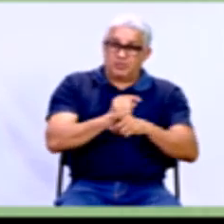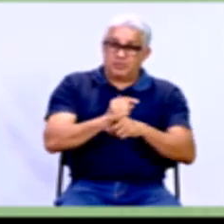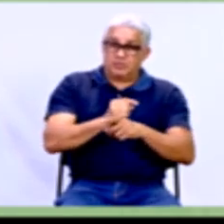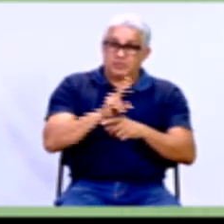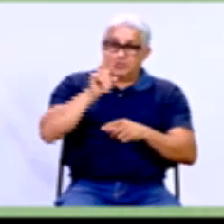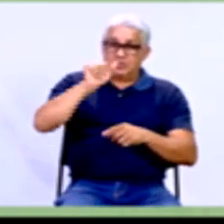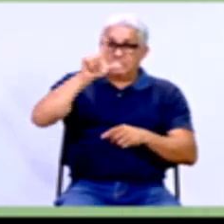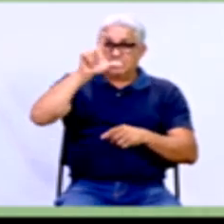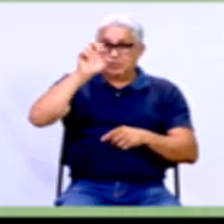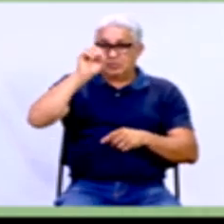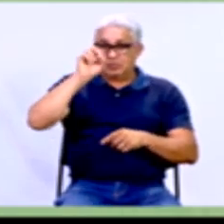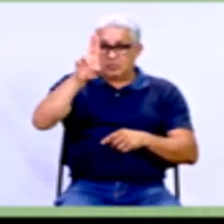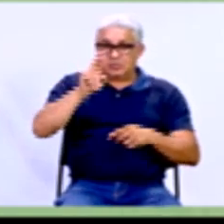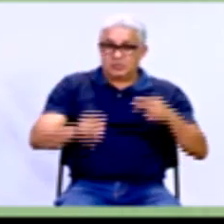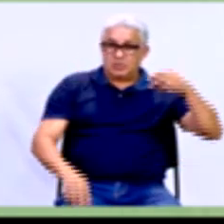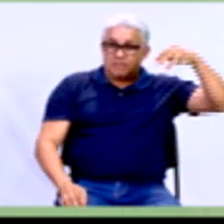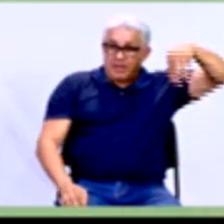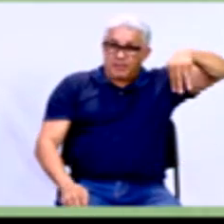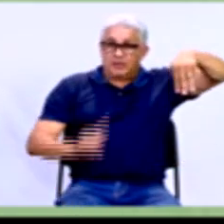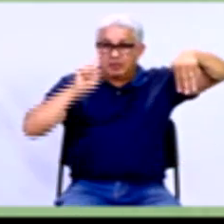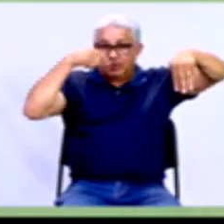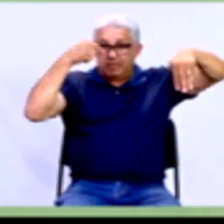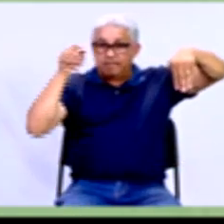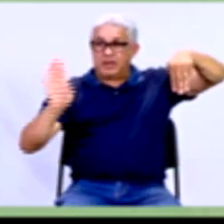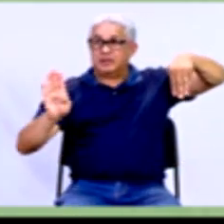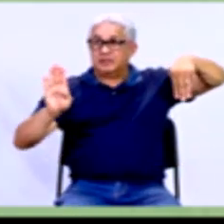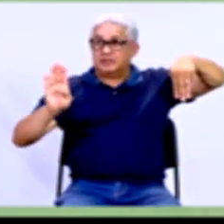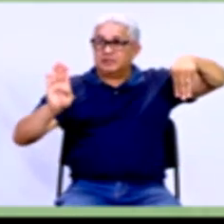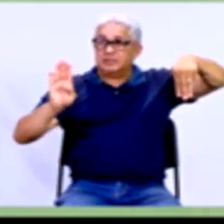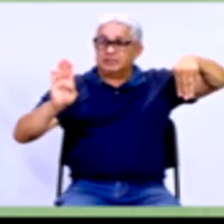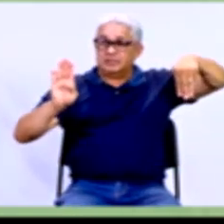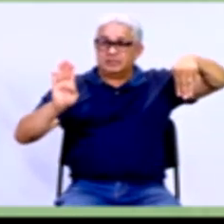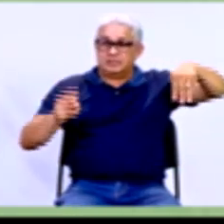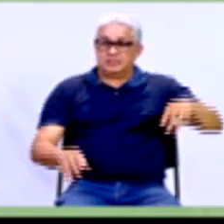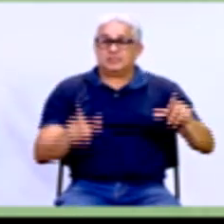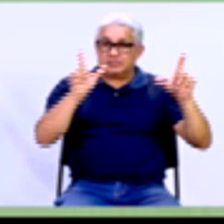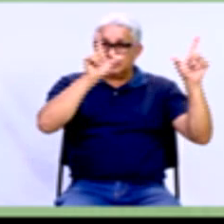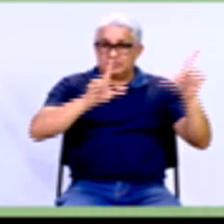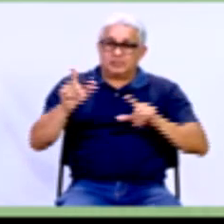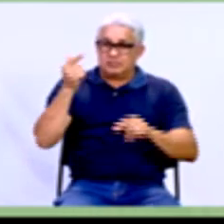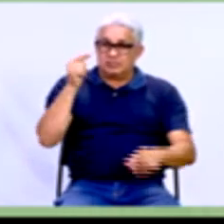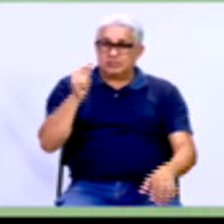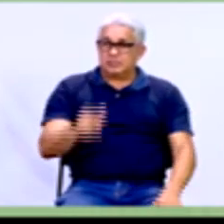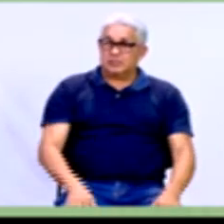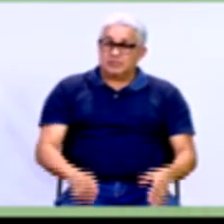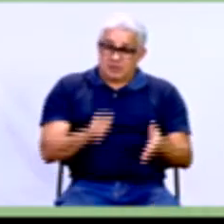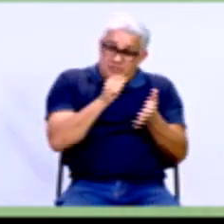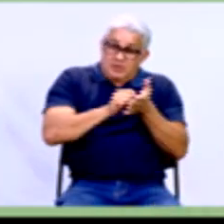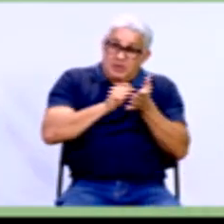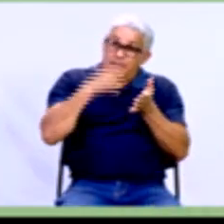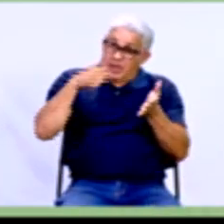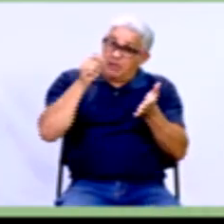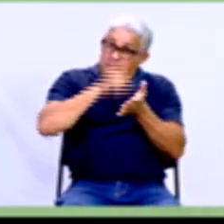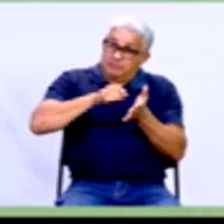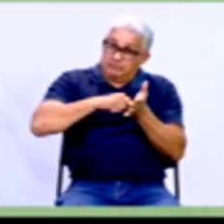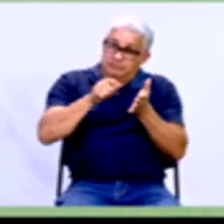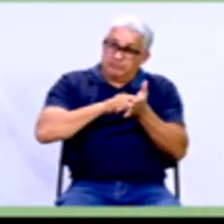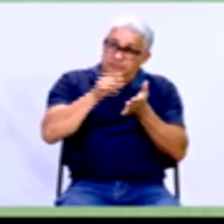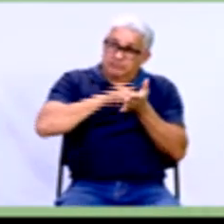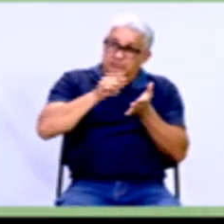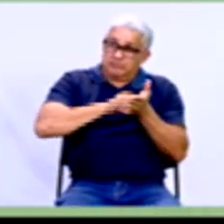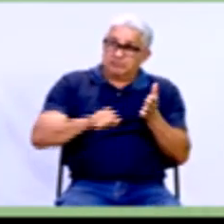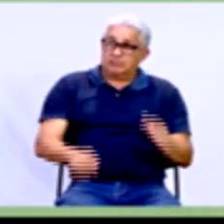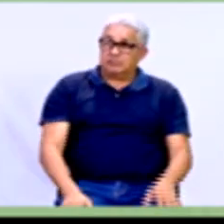vai achar o valor de B, tá? Pessoal, não tá nesse slide aqui, quem puder anotar, anote. A